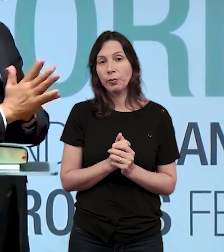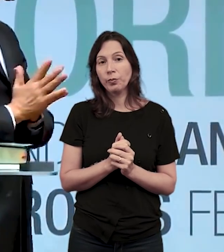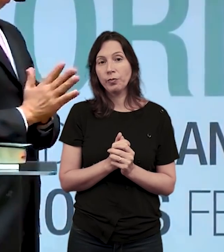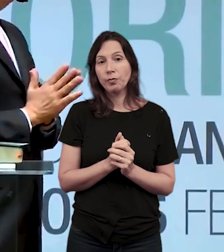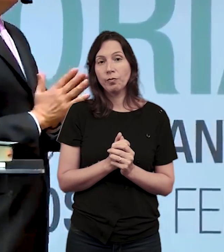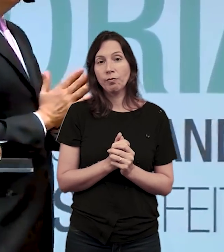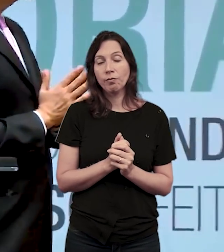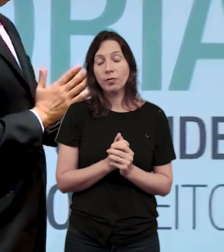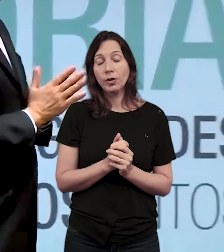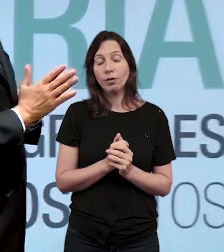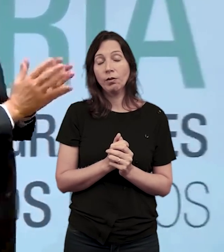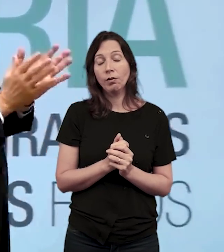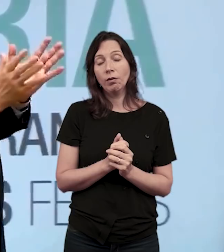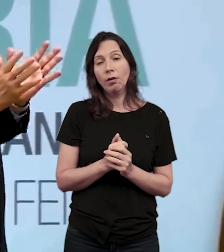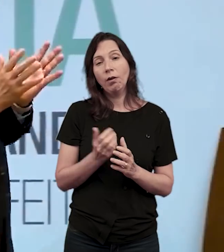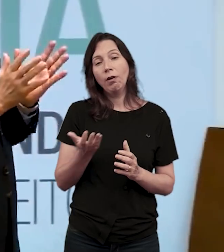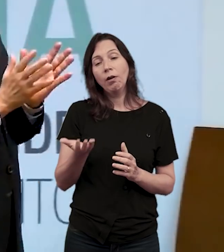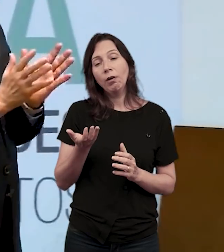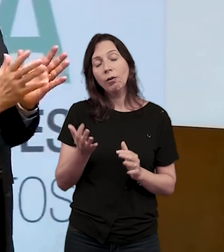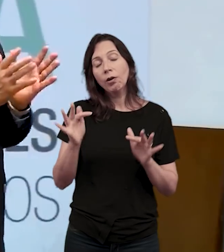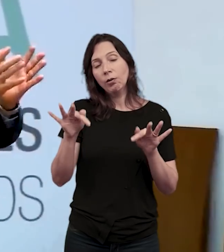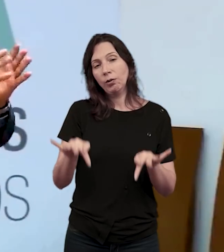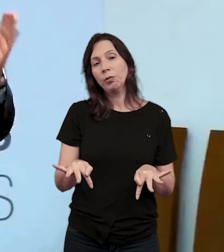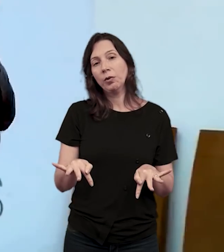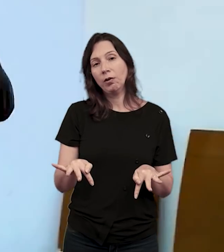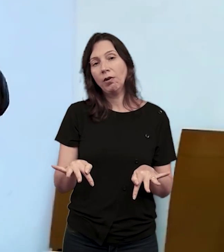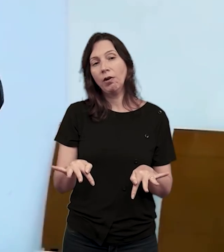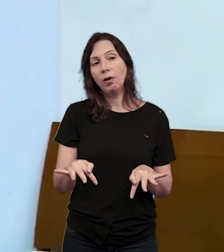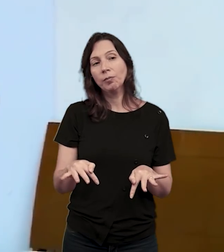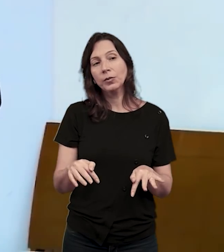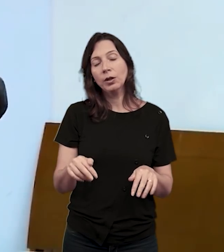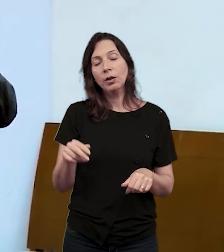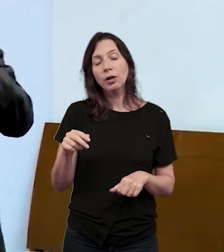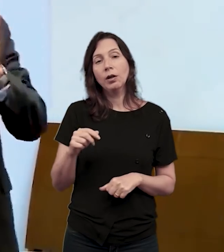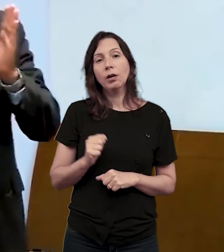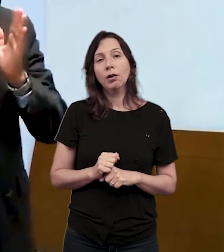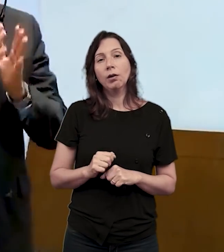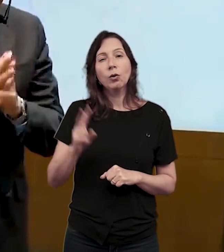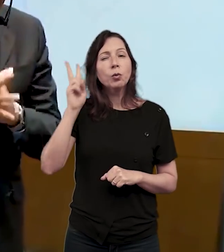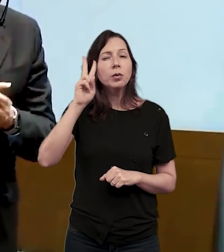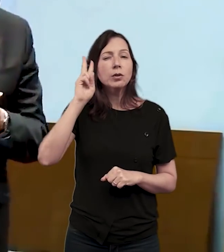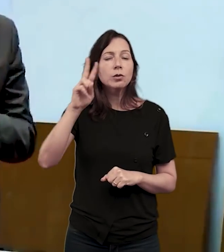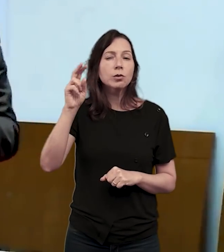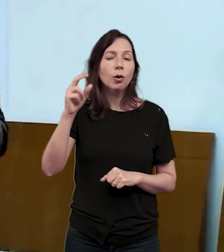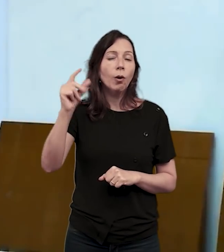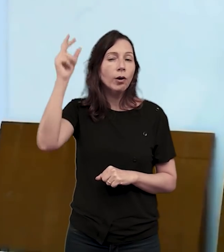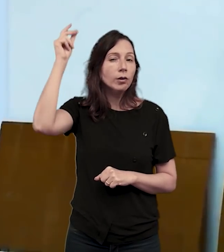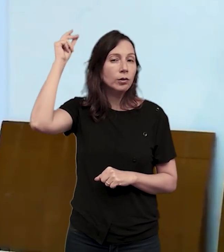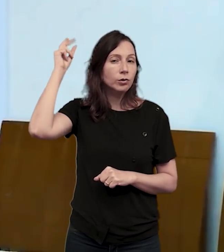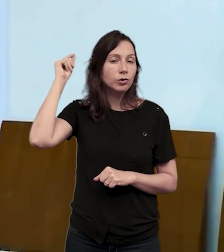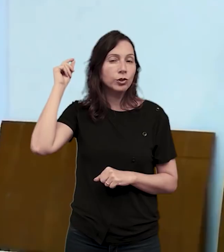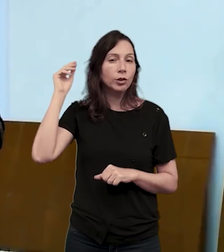Eu queria terminar aquela velha, surrada ilustração, pegadas na areia.